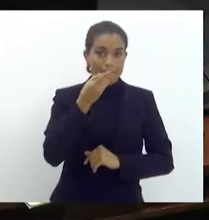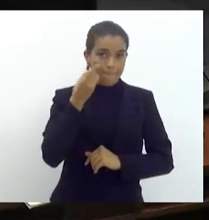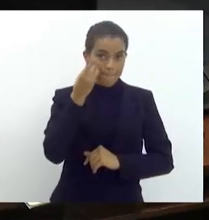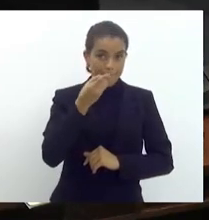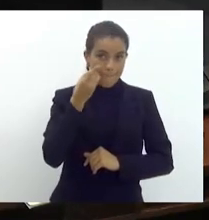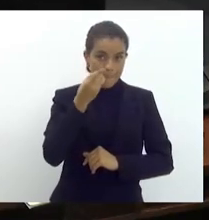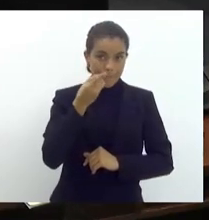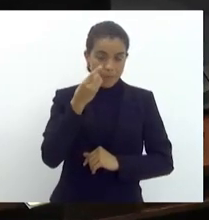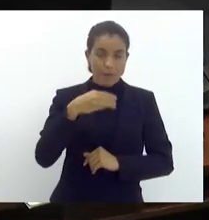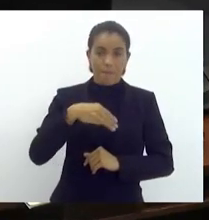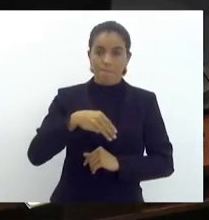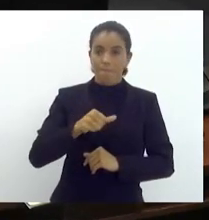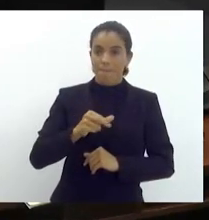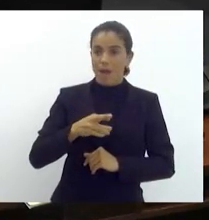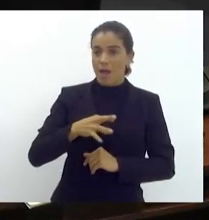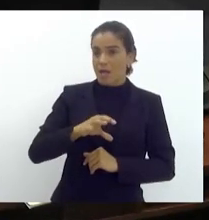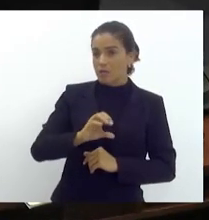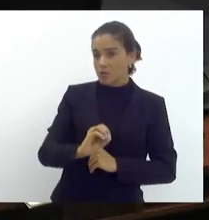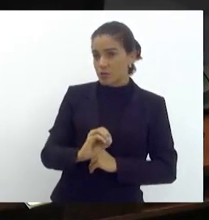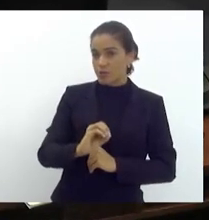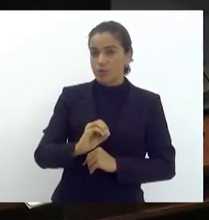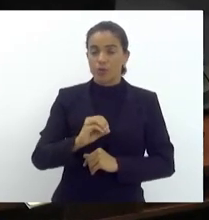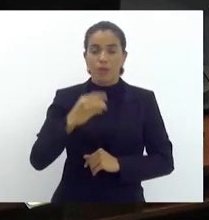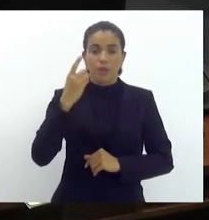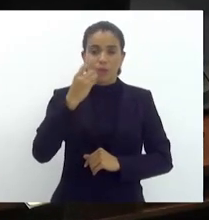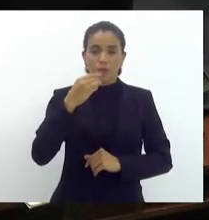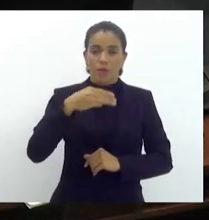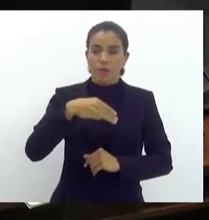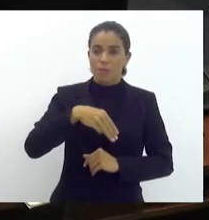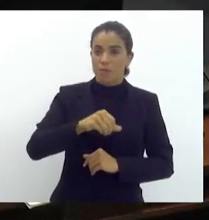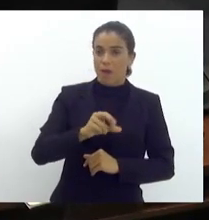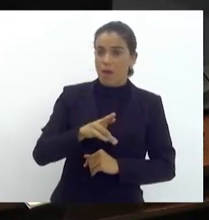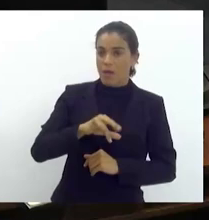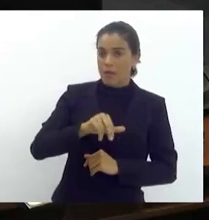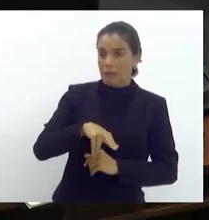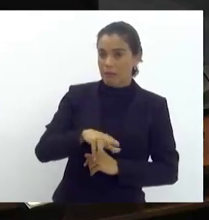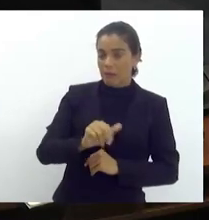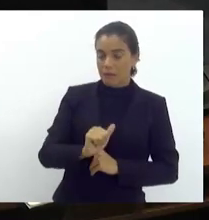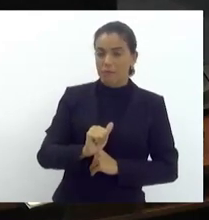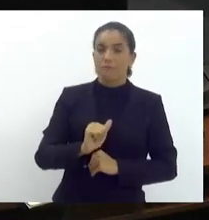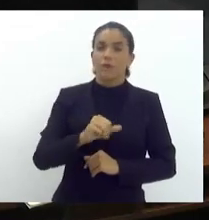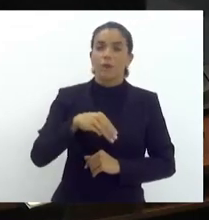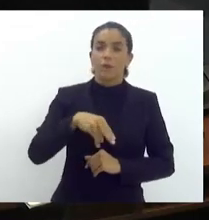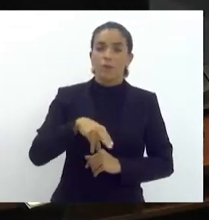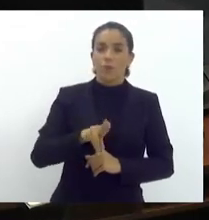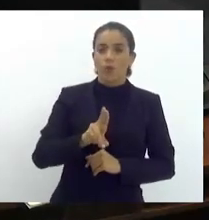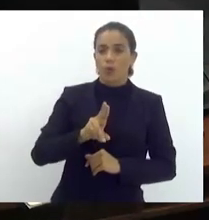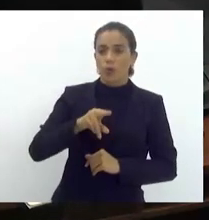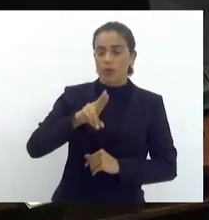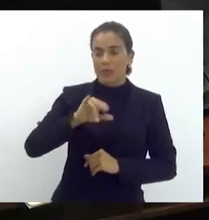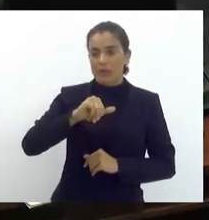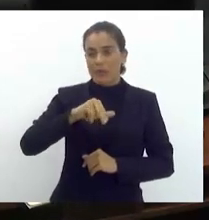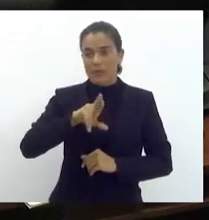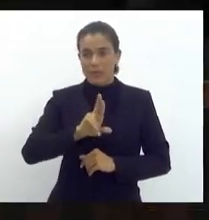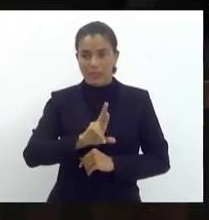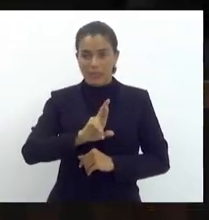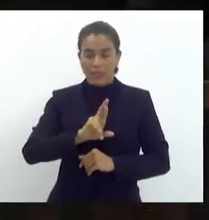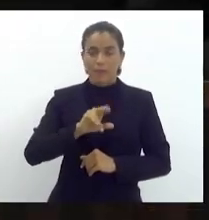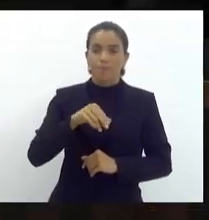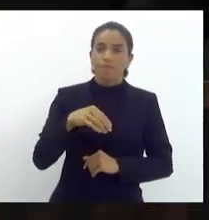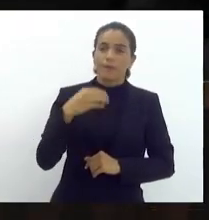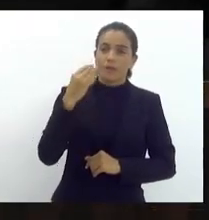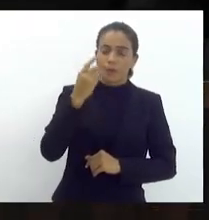Deputado Márcio Gualberto deputada Marina do MST deputado munir Neto Deputado